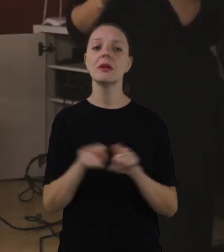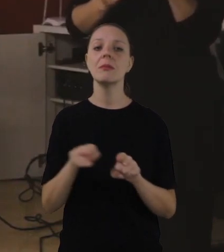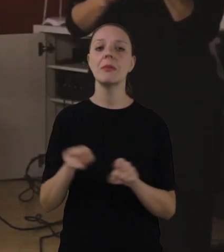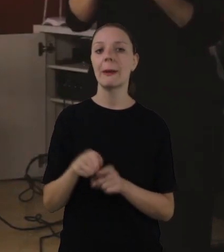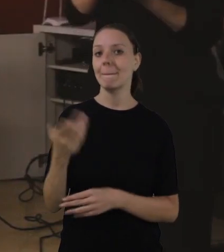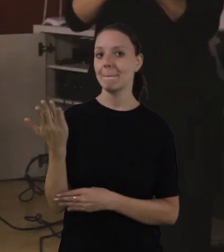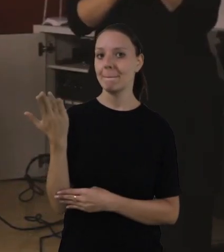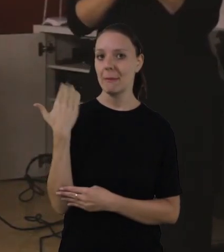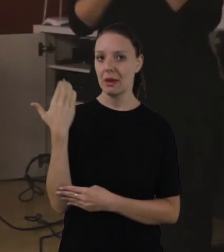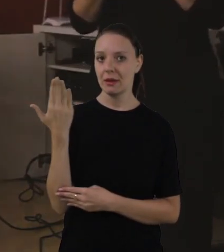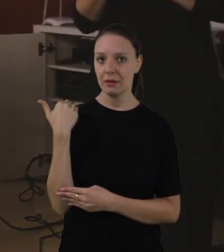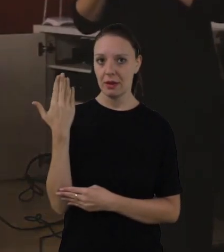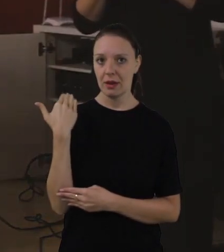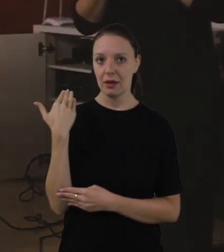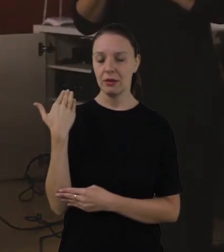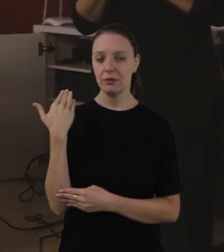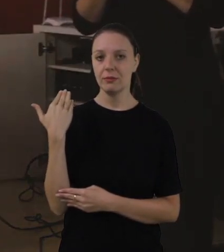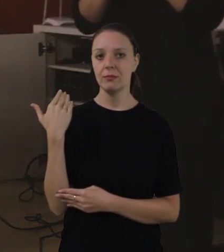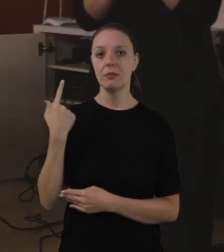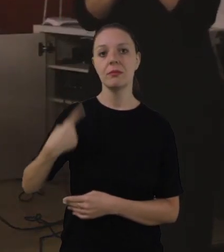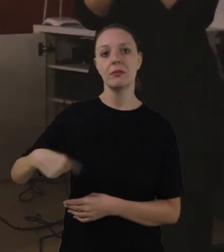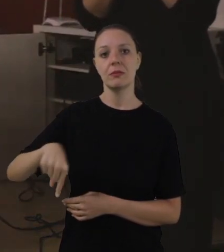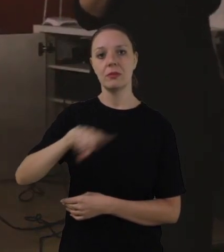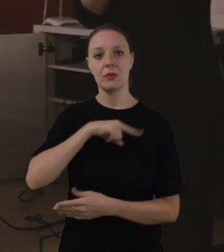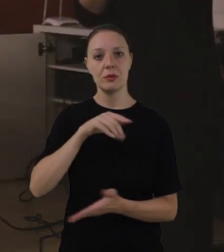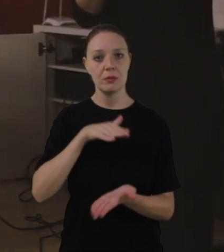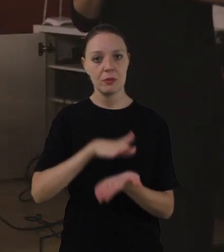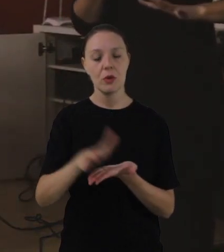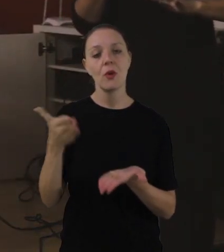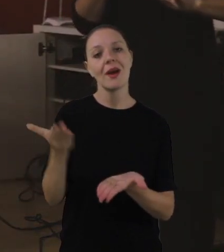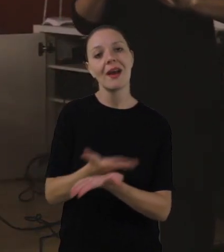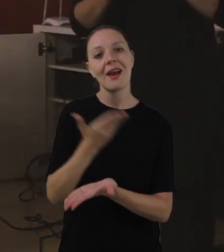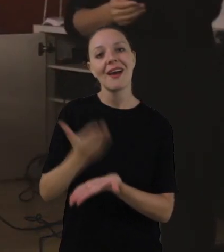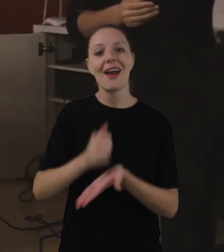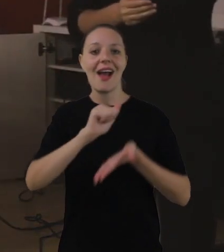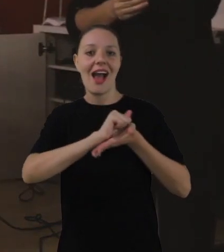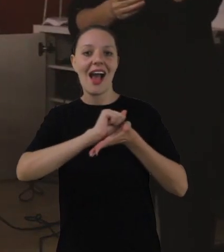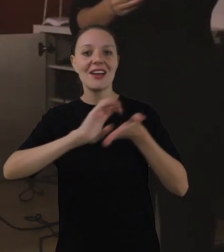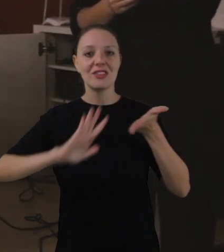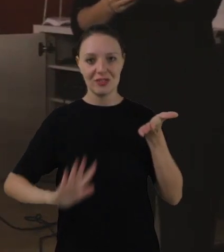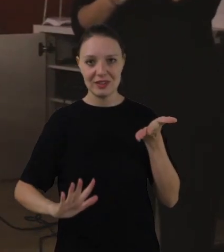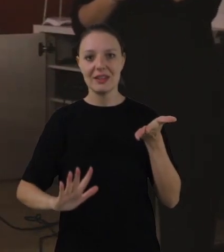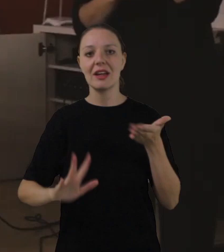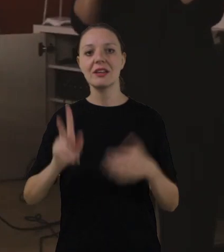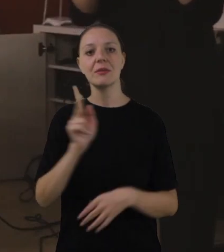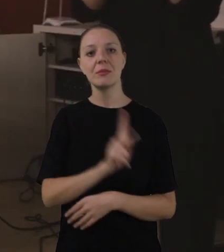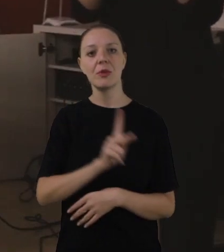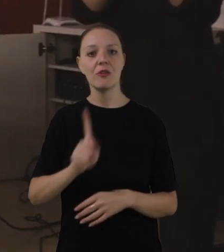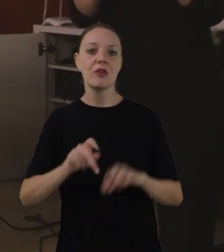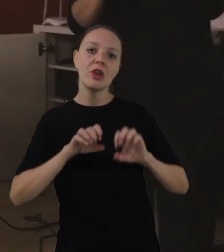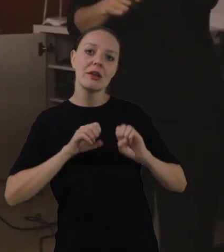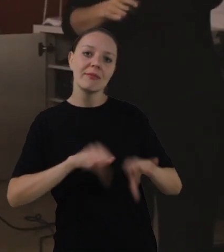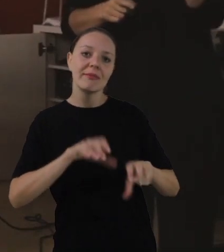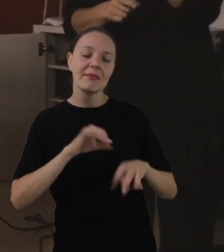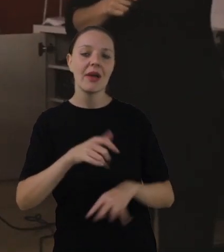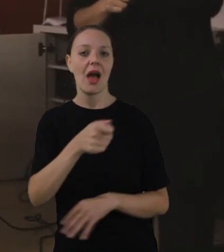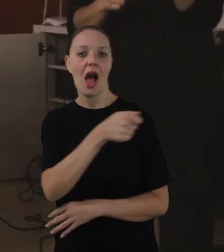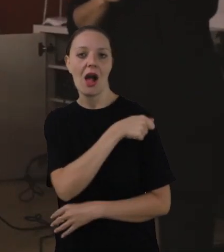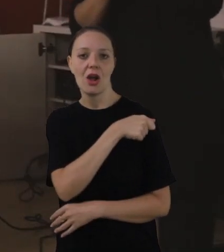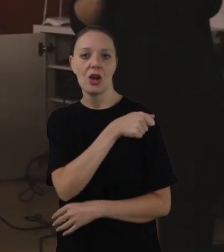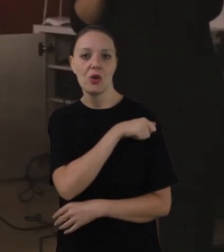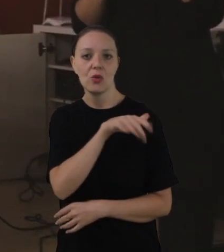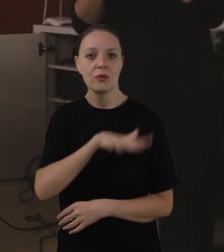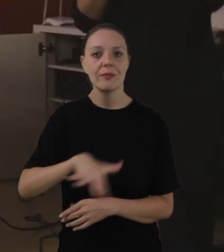lançou o caderno de atividades para os professores trabalharem também toda a parte